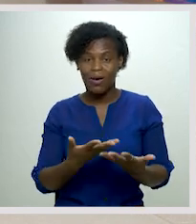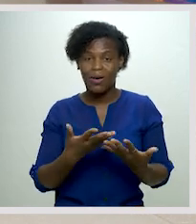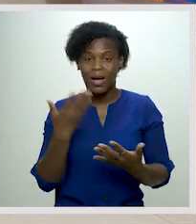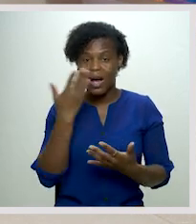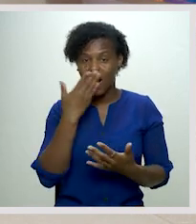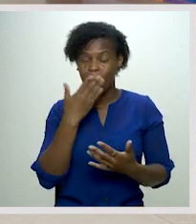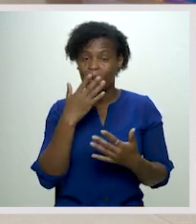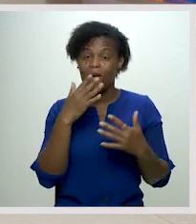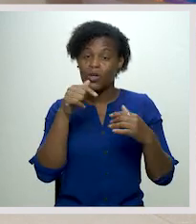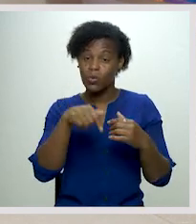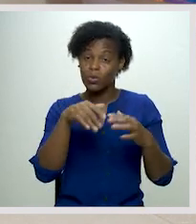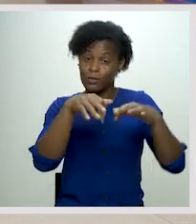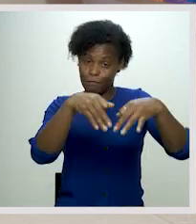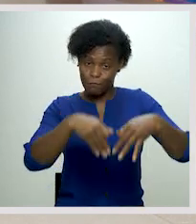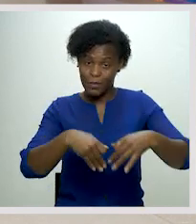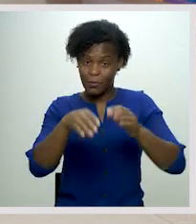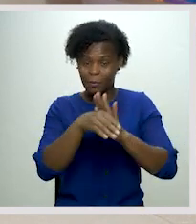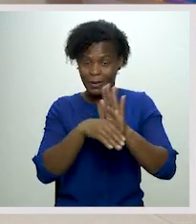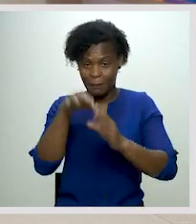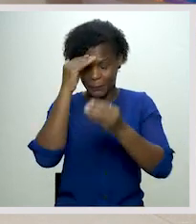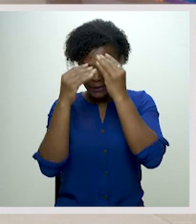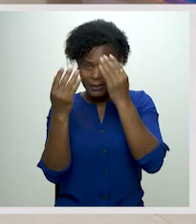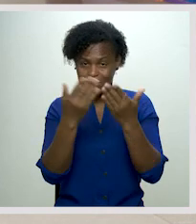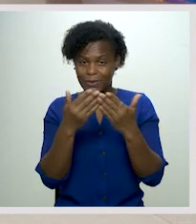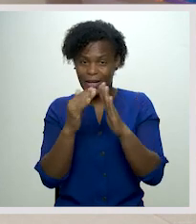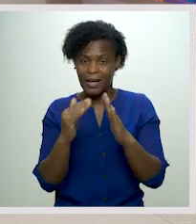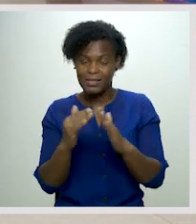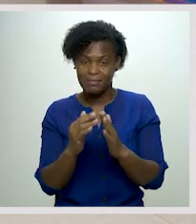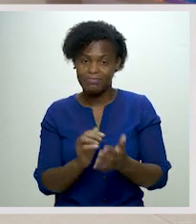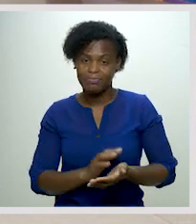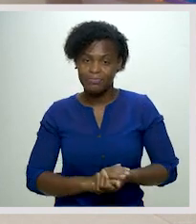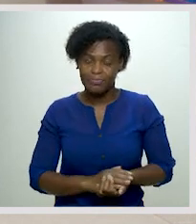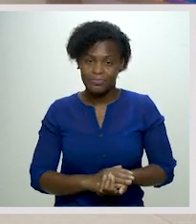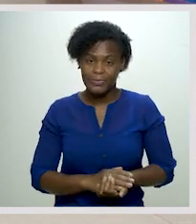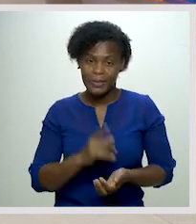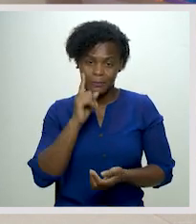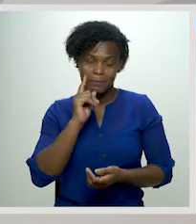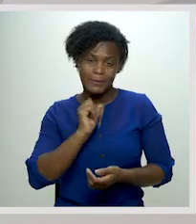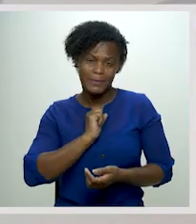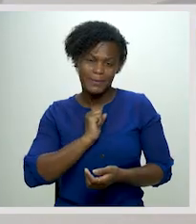chegamos ao fim da nossa aula de hoje no programa Aprender Estudar em Casa.